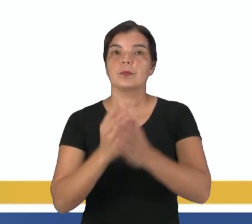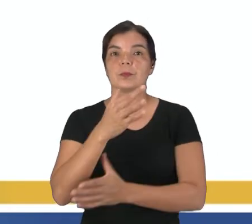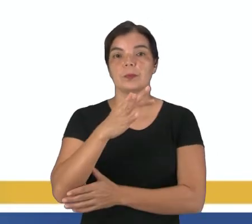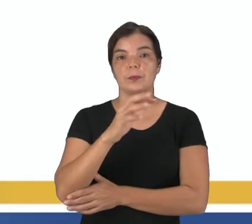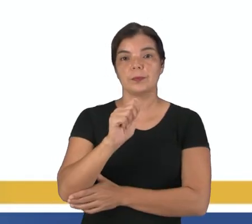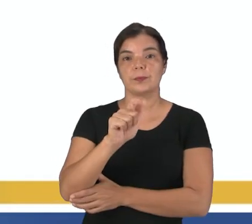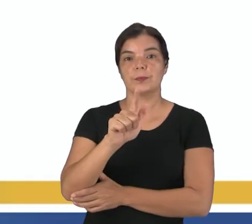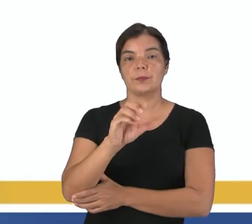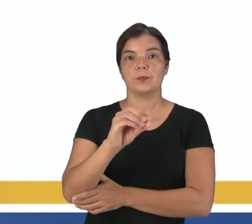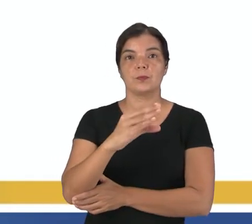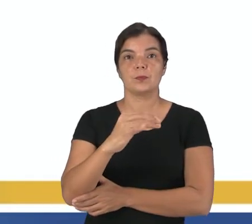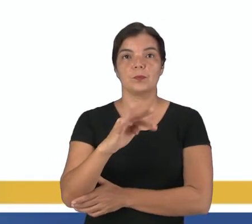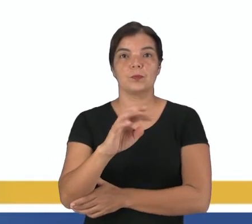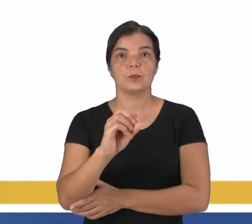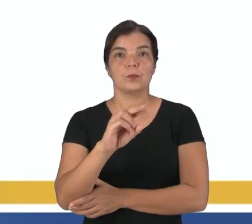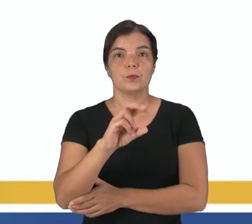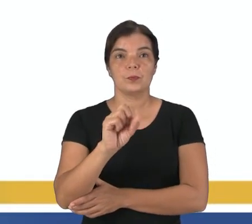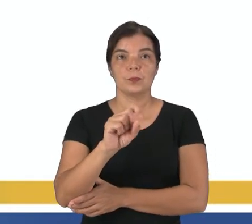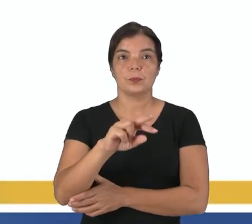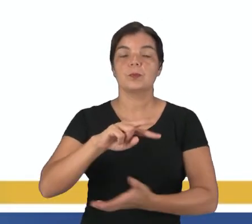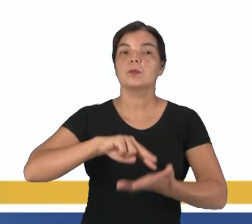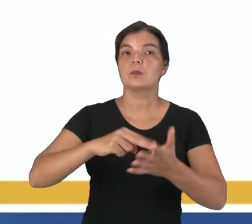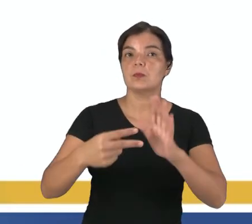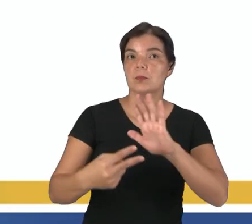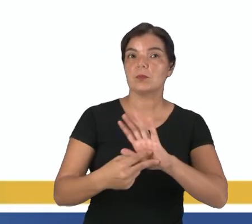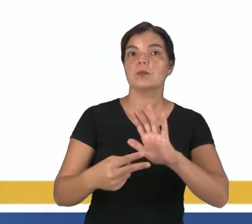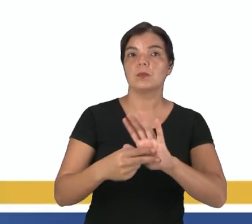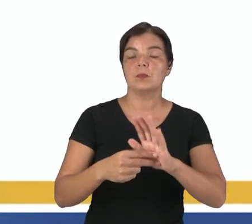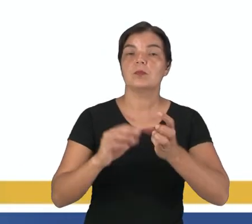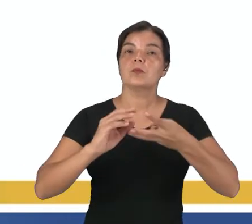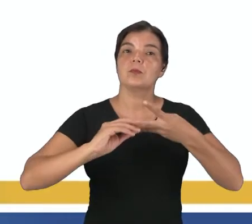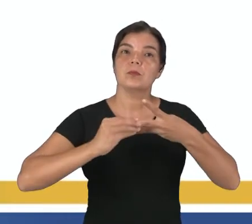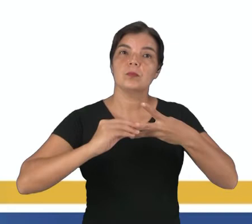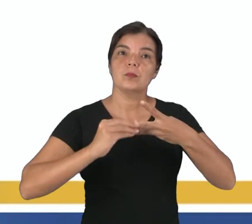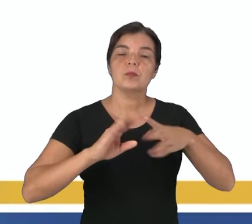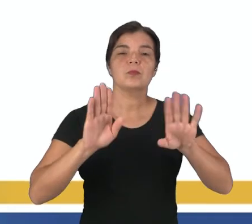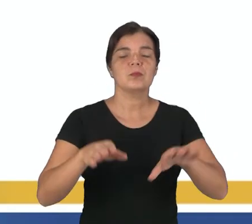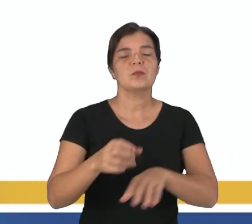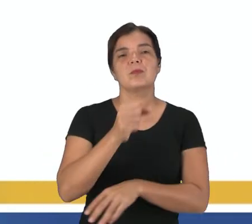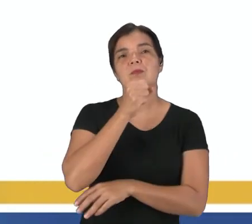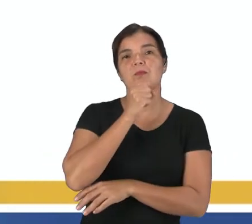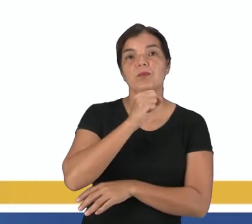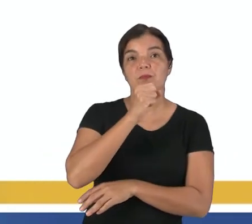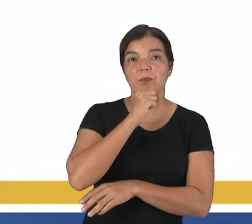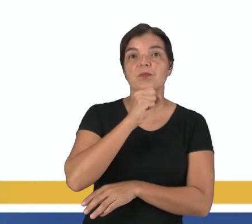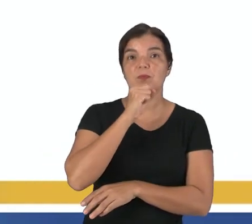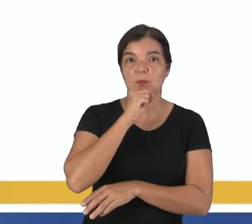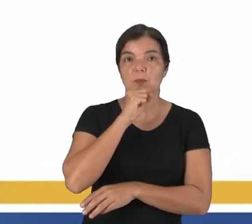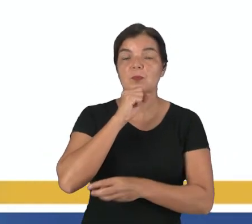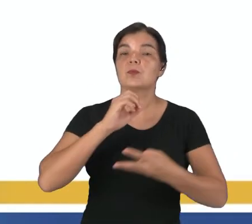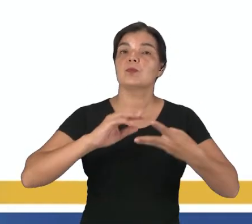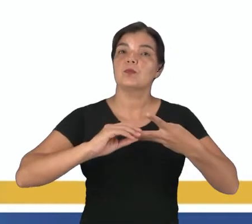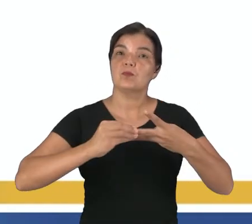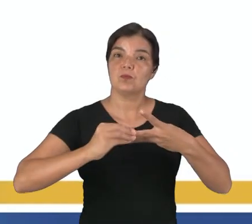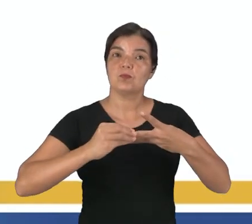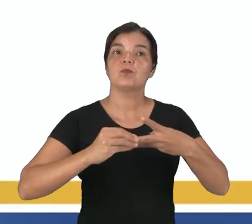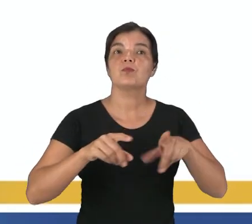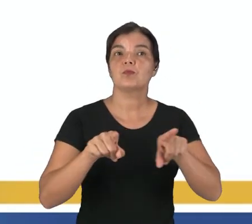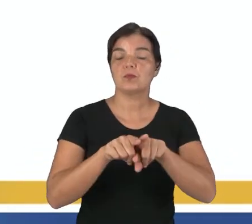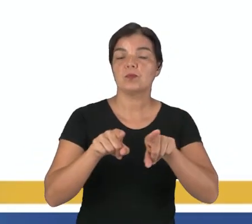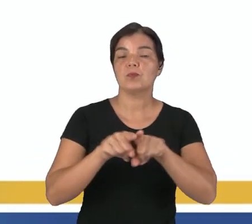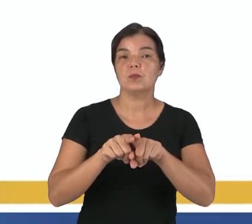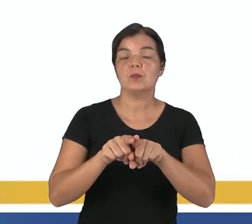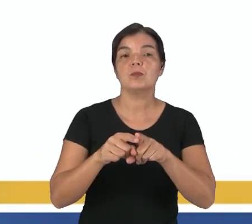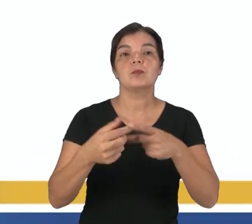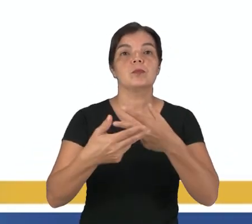macrófago é realizar a fagocitose, ou seja, ele pega essas células que estão danificadas e envelhecidas, né? Ele